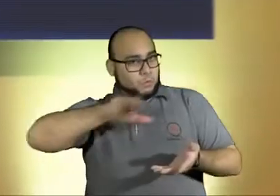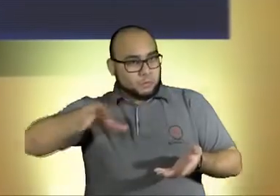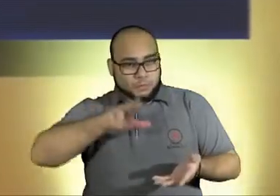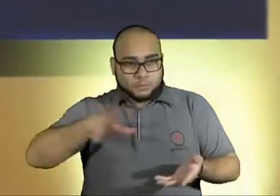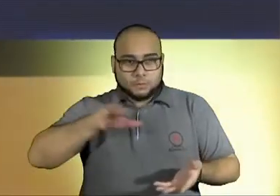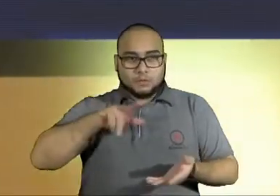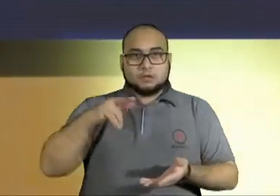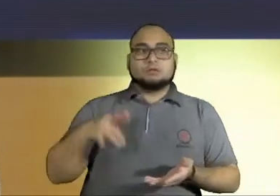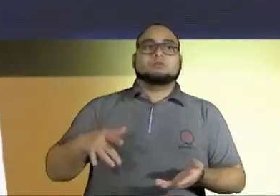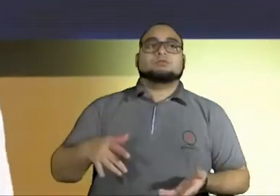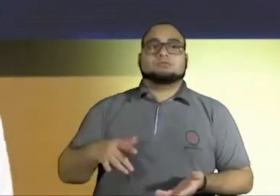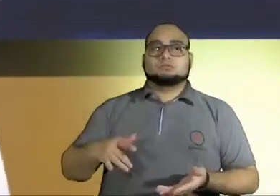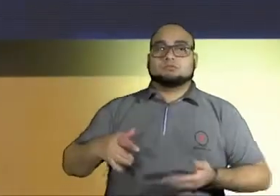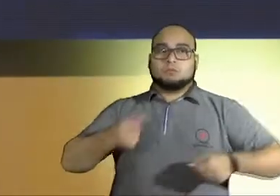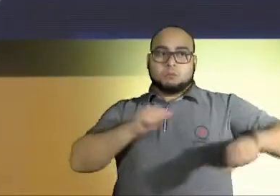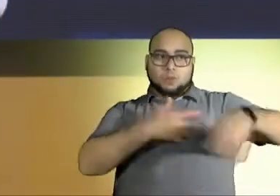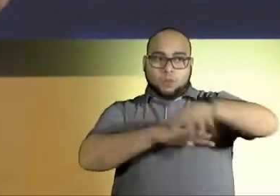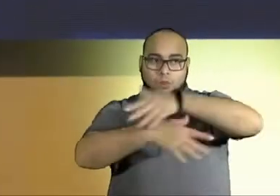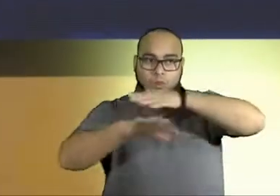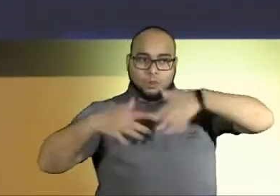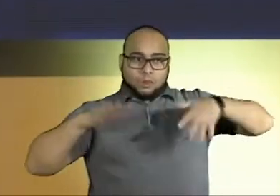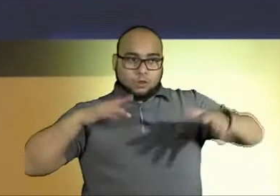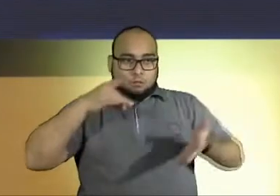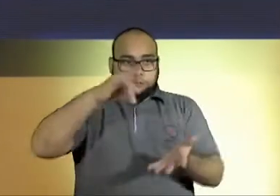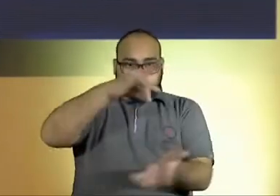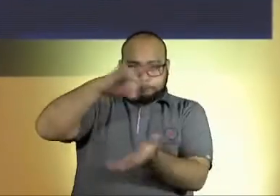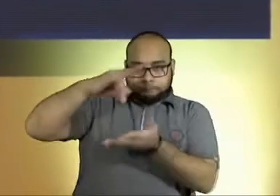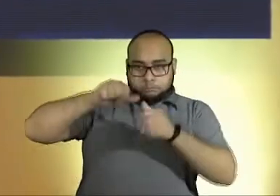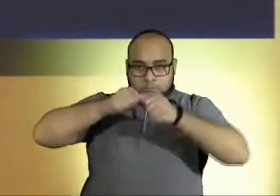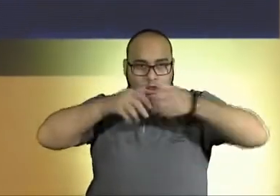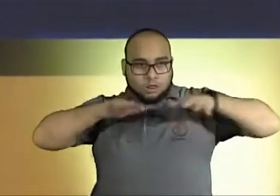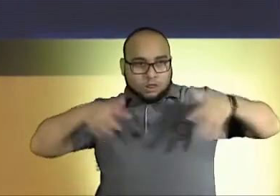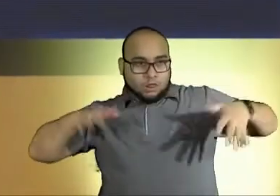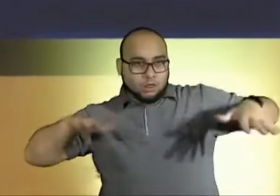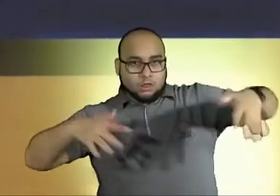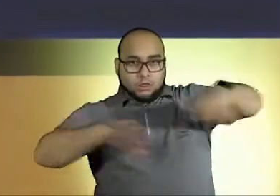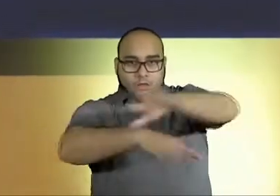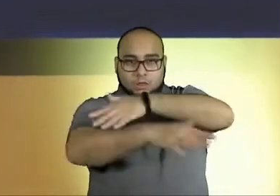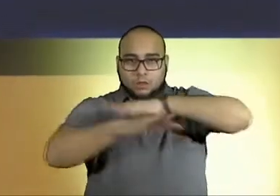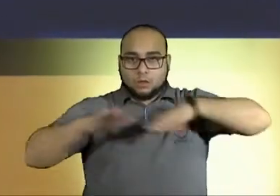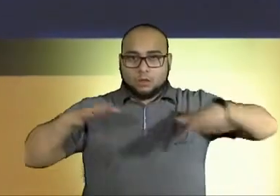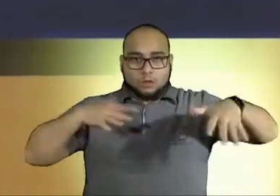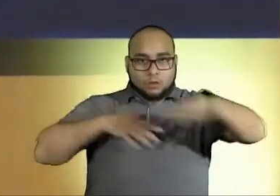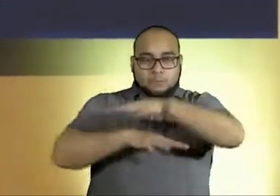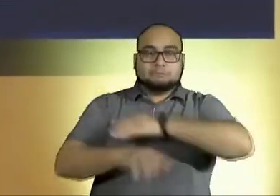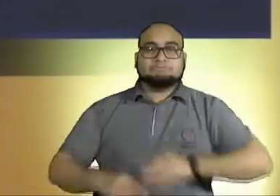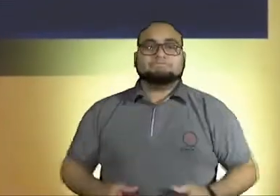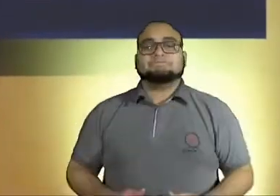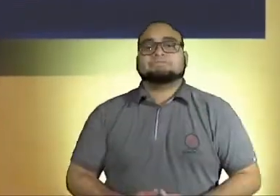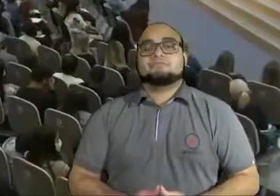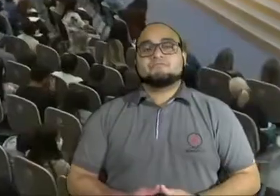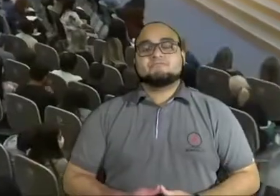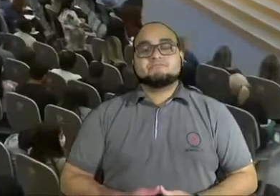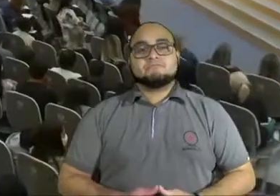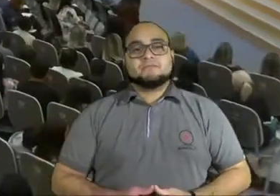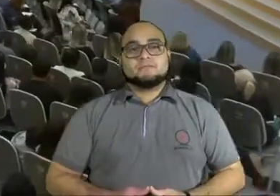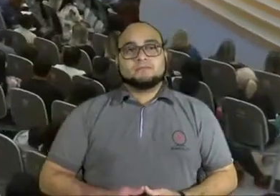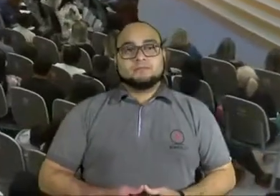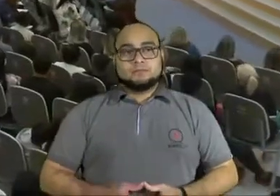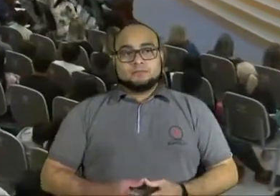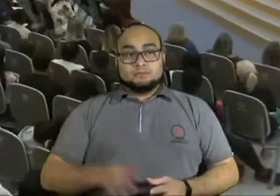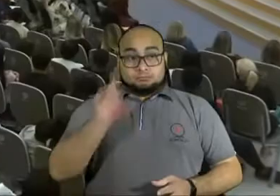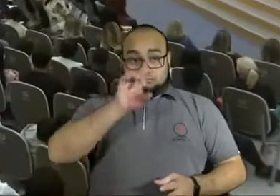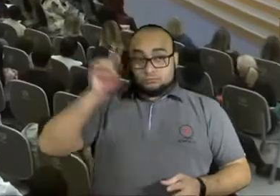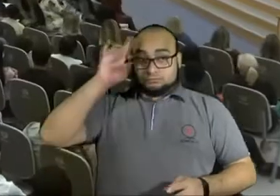das águas. E o Espírito de Deus. Então, vamos lá. Quem se movia sobre a face das águas que estavam no abismo era o Espírito